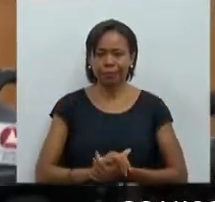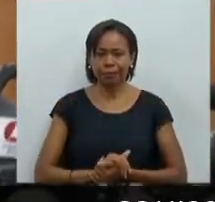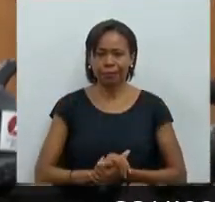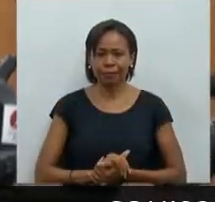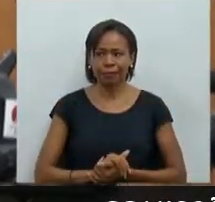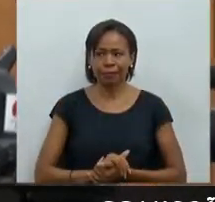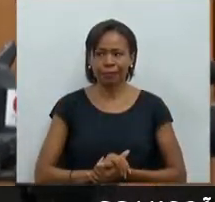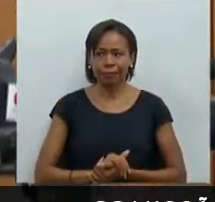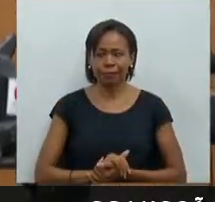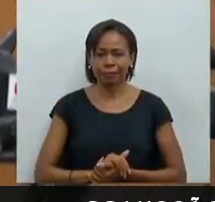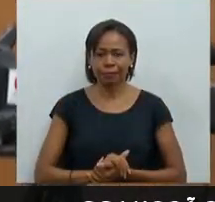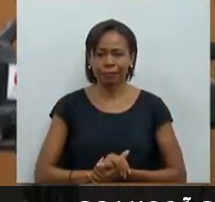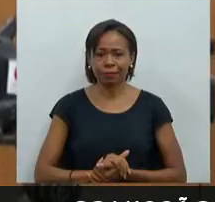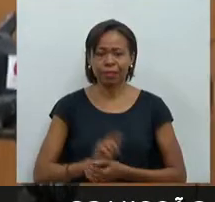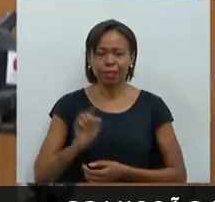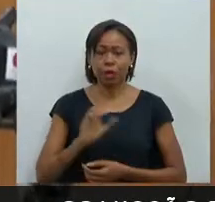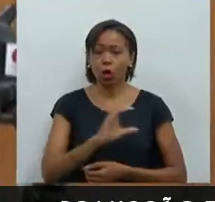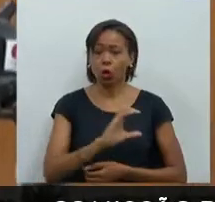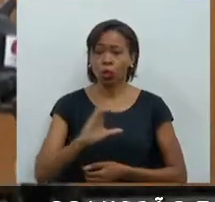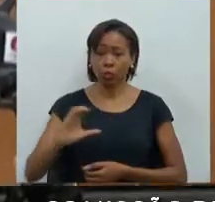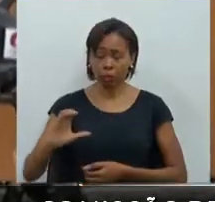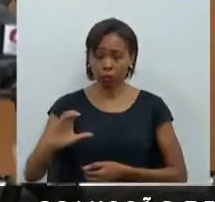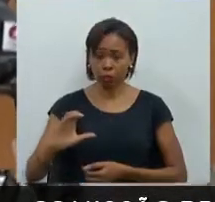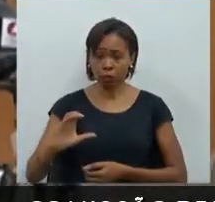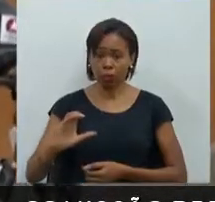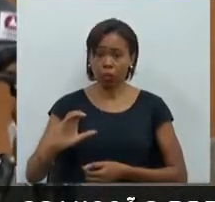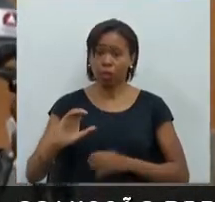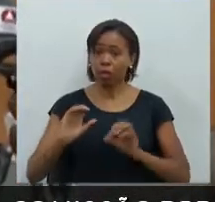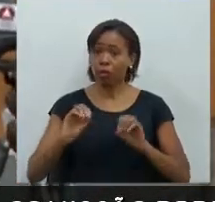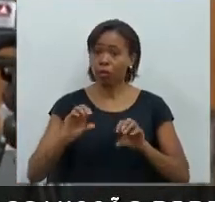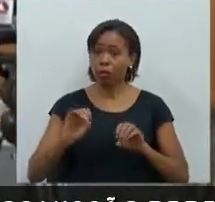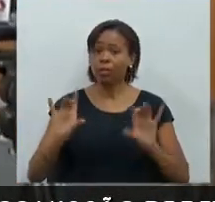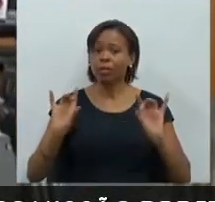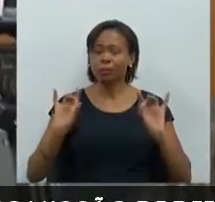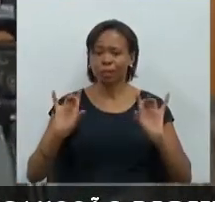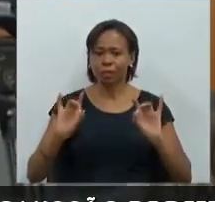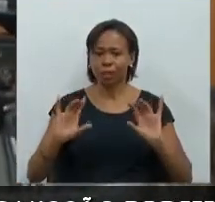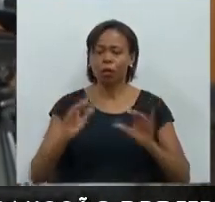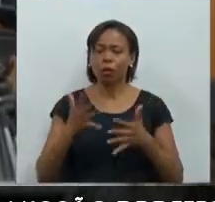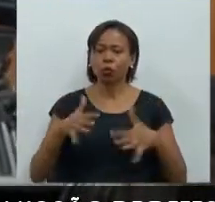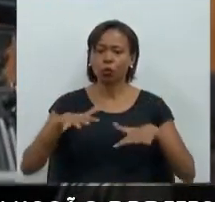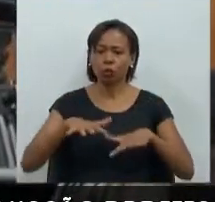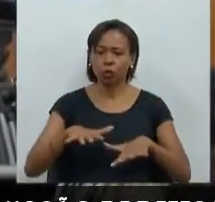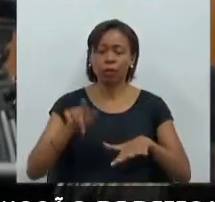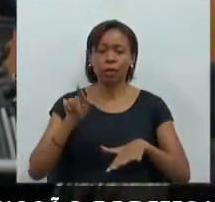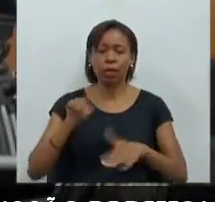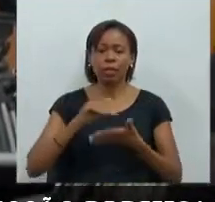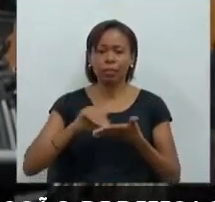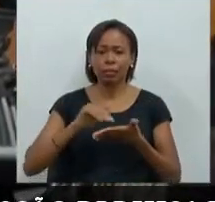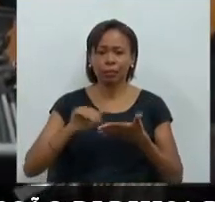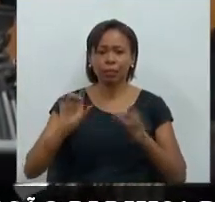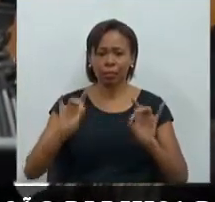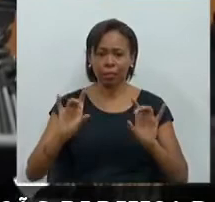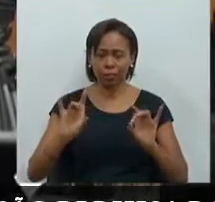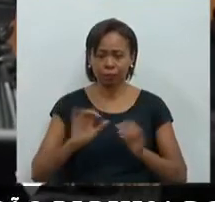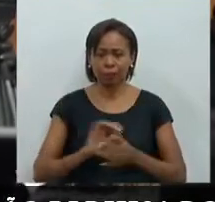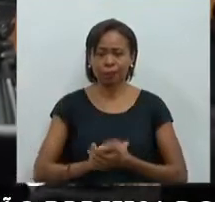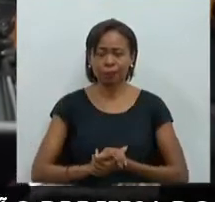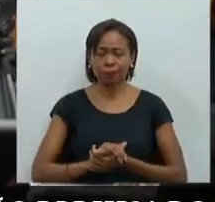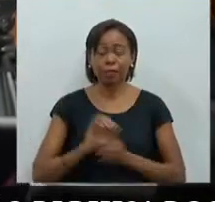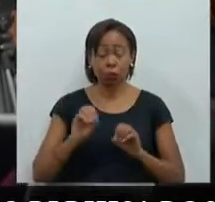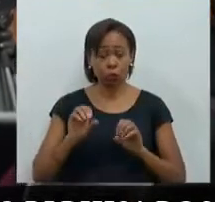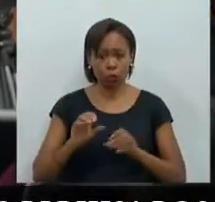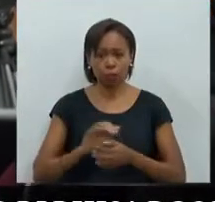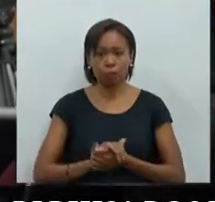Agradecemos aí, Suelen, que então é coordenadora de Educação Especial Inclusiva da Secretaria de Educação. Já caminhando aí para o final da